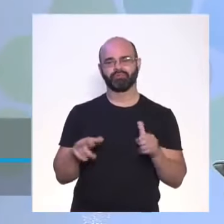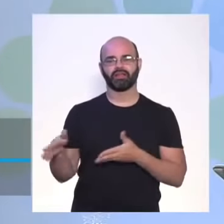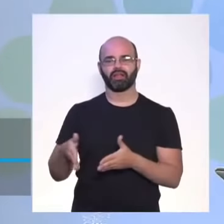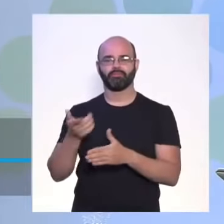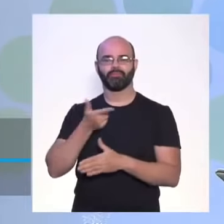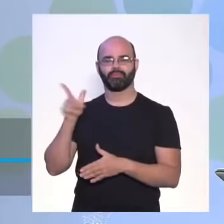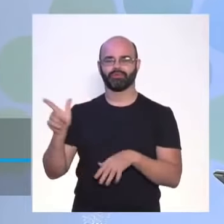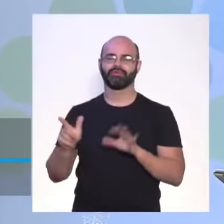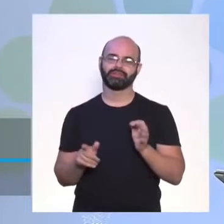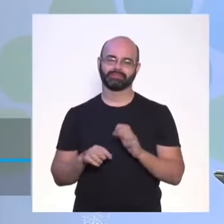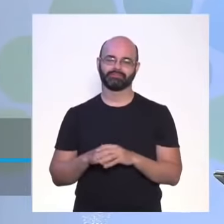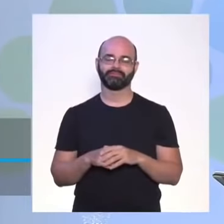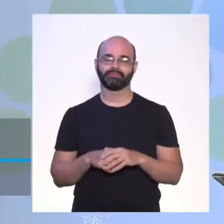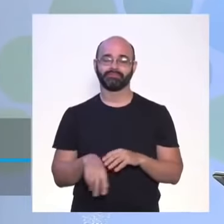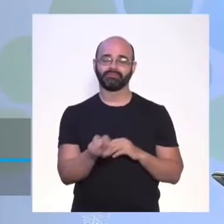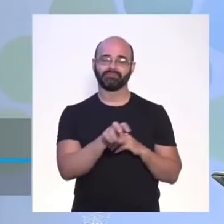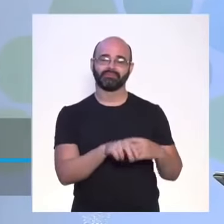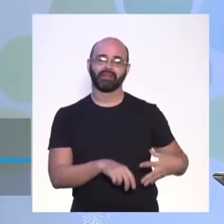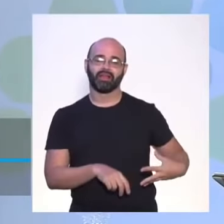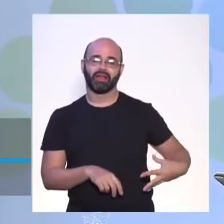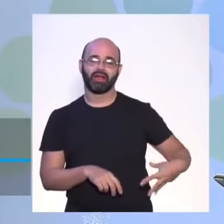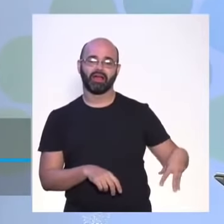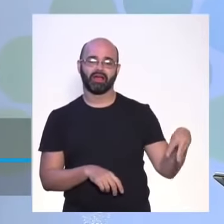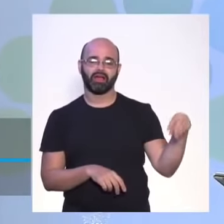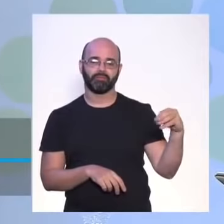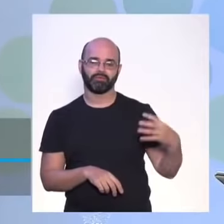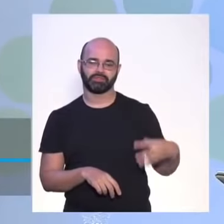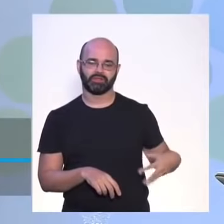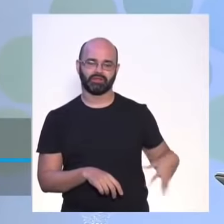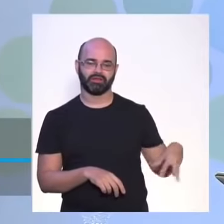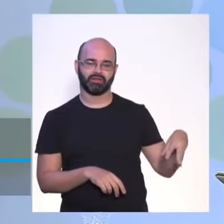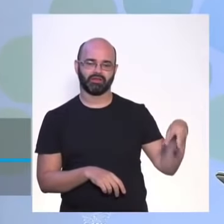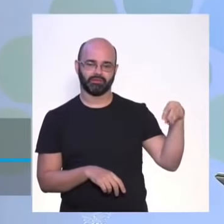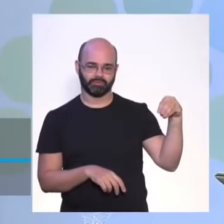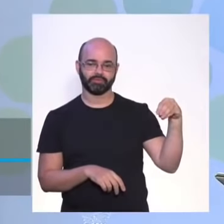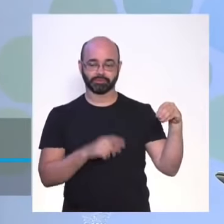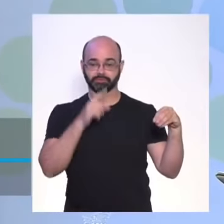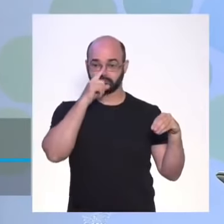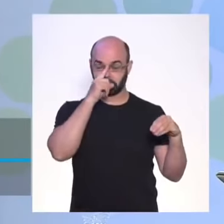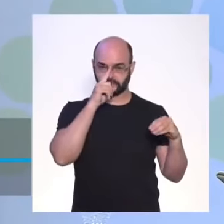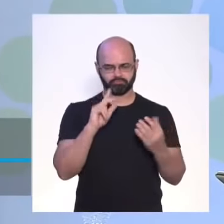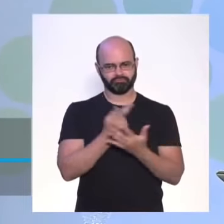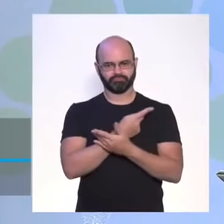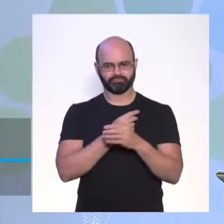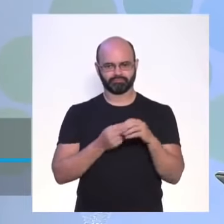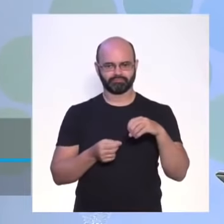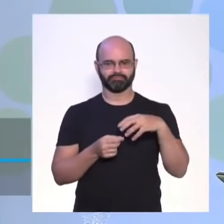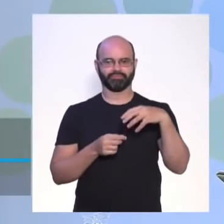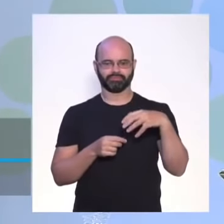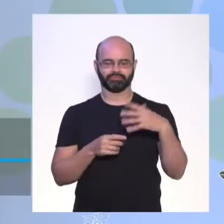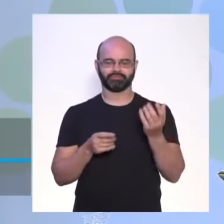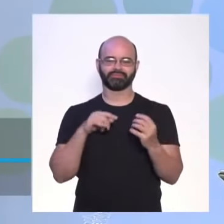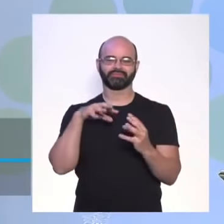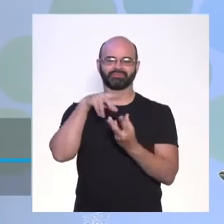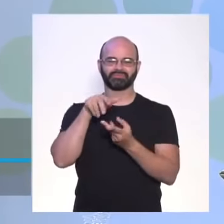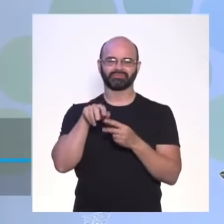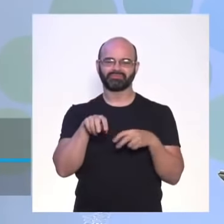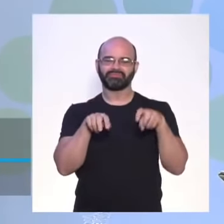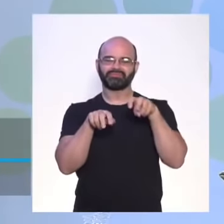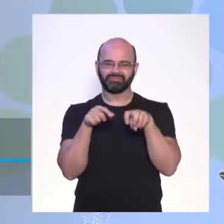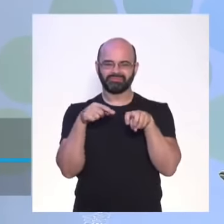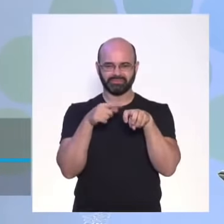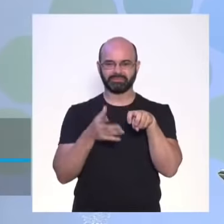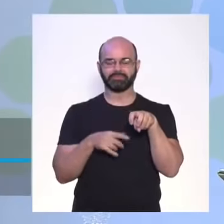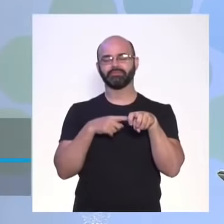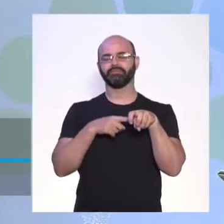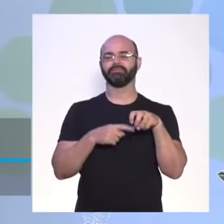é um personagem que aparece repentinamente e misteriosamente estabelecendo uma amizade com o Pequeno Príncipe